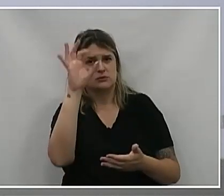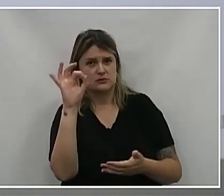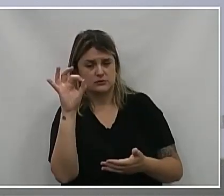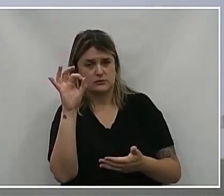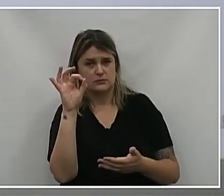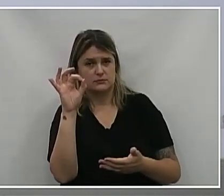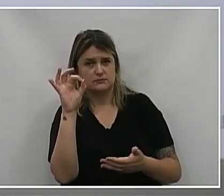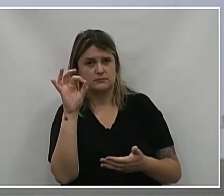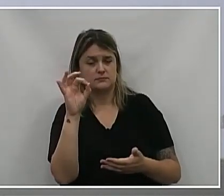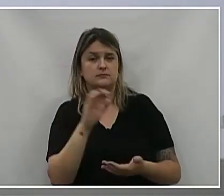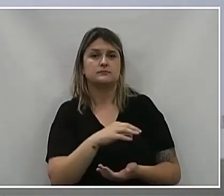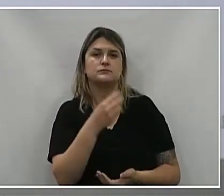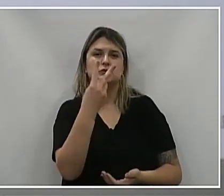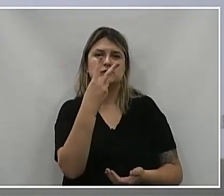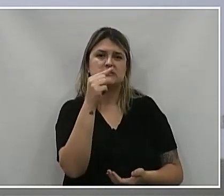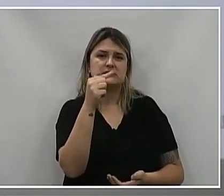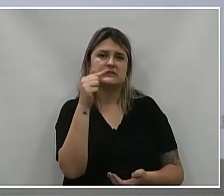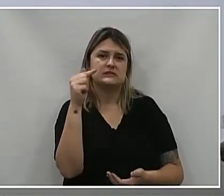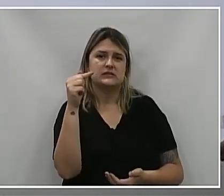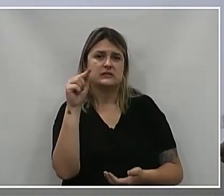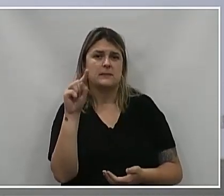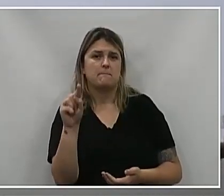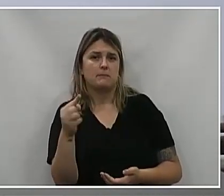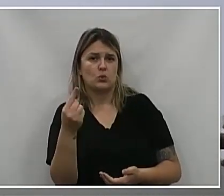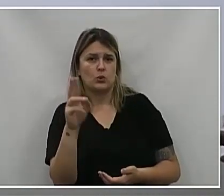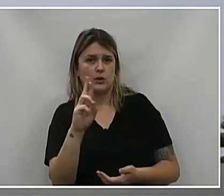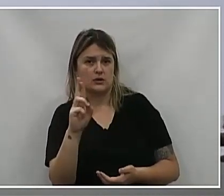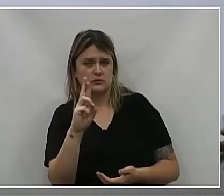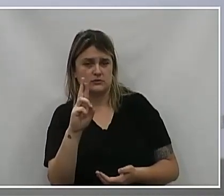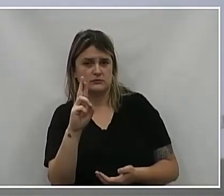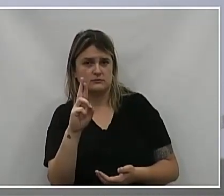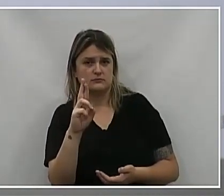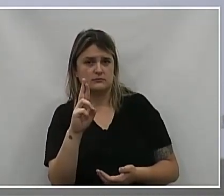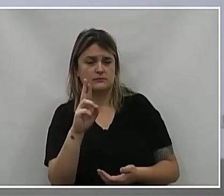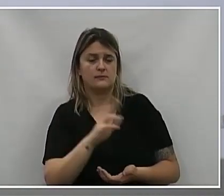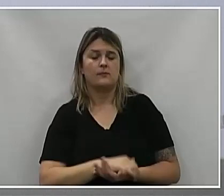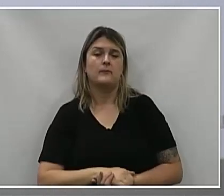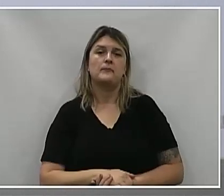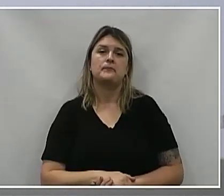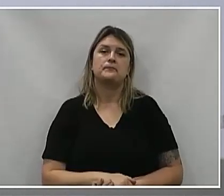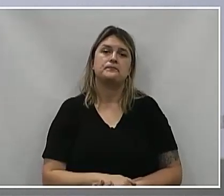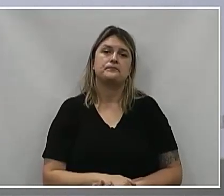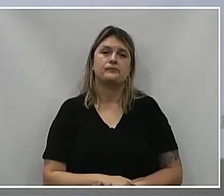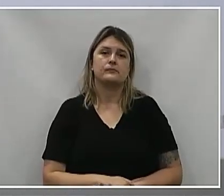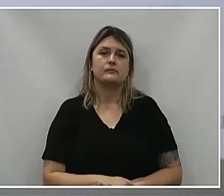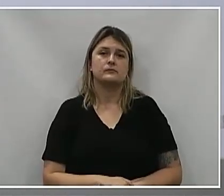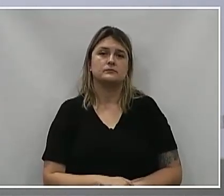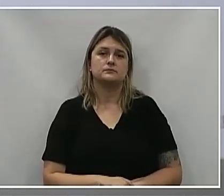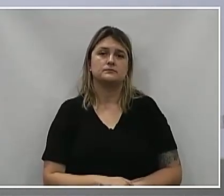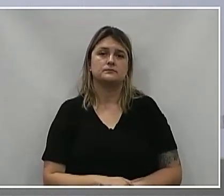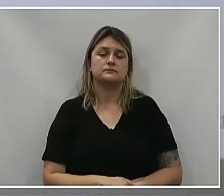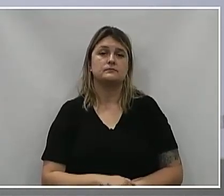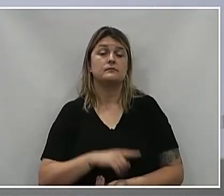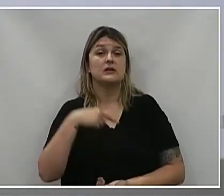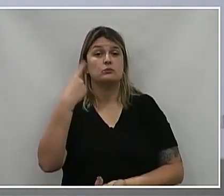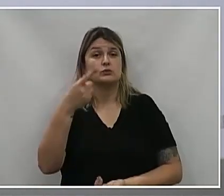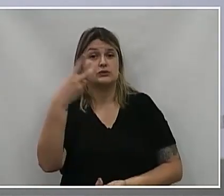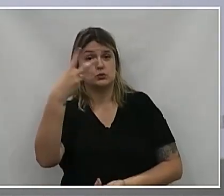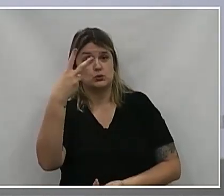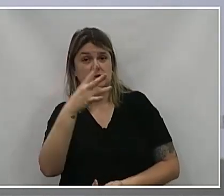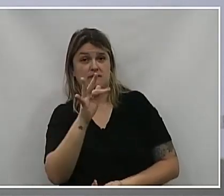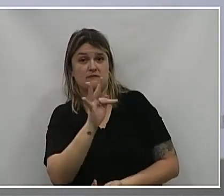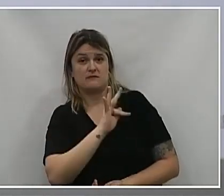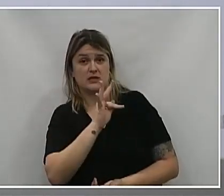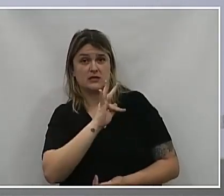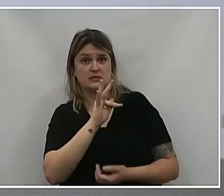valor, na ordem de R$ 277 mil, né, falando em valores redondos aqui. Na segunda fase, que